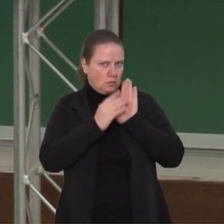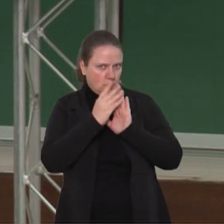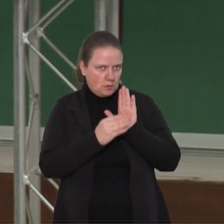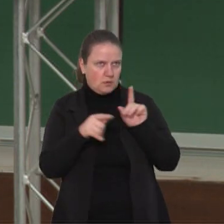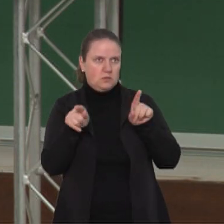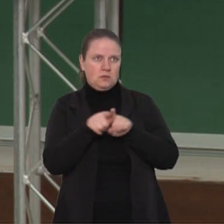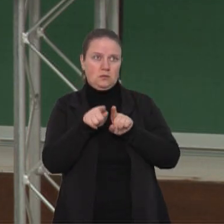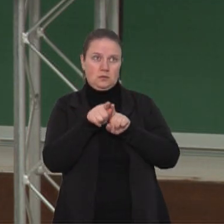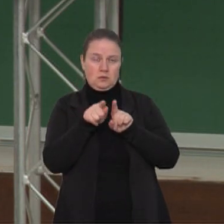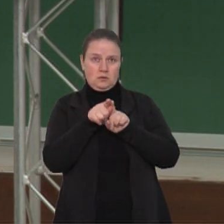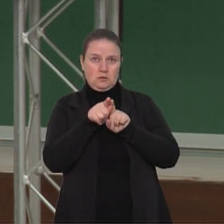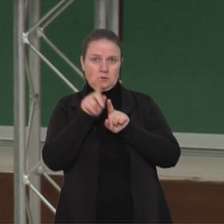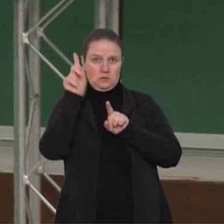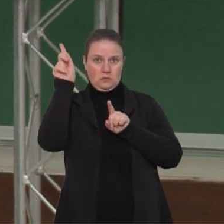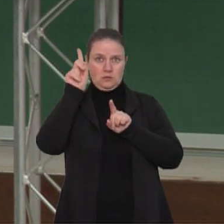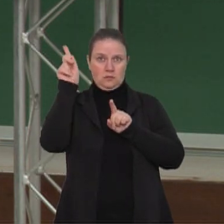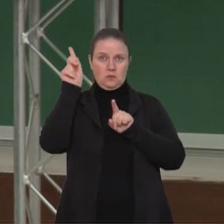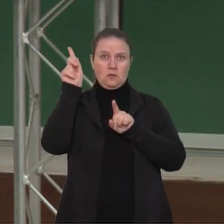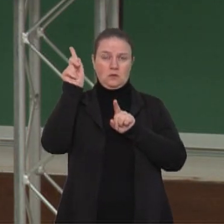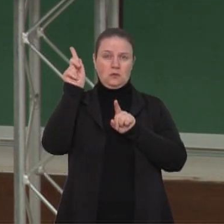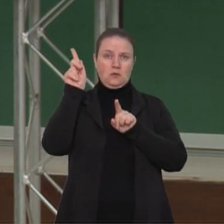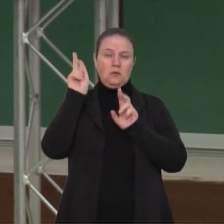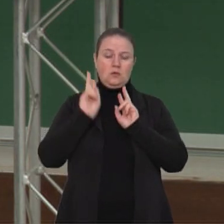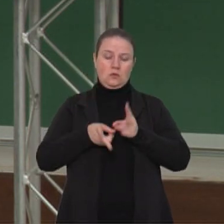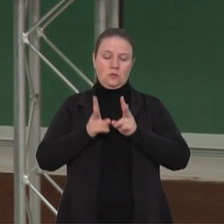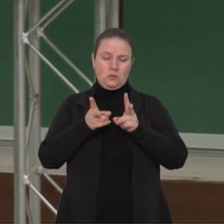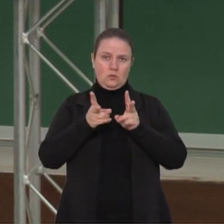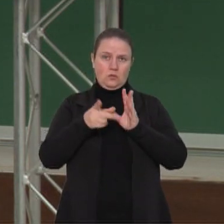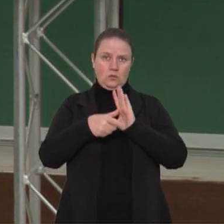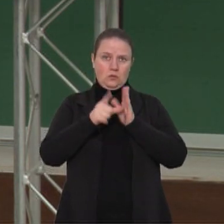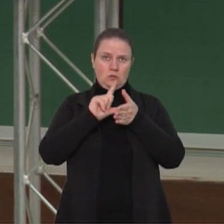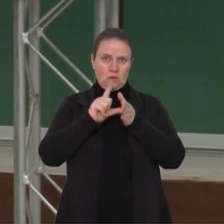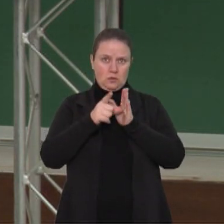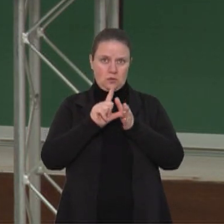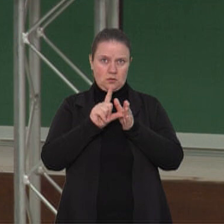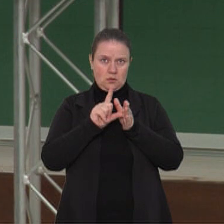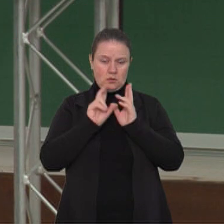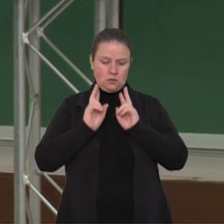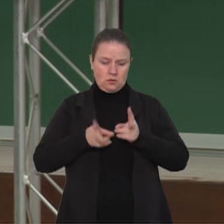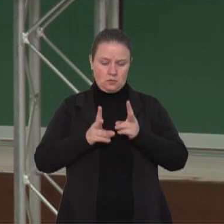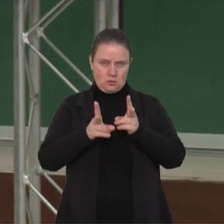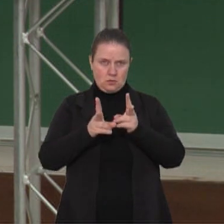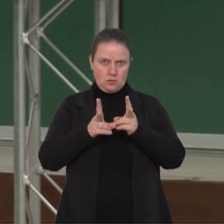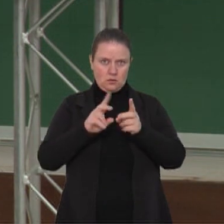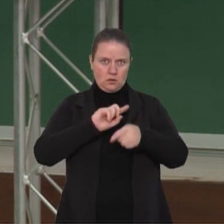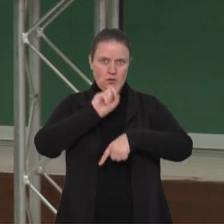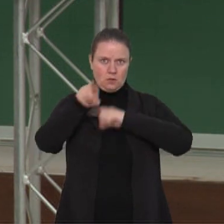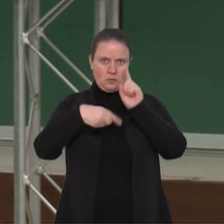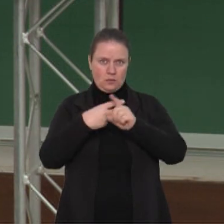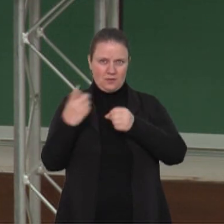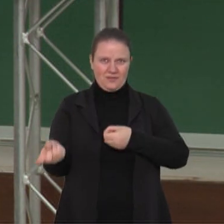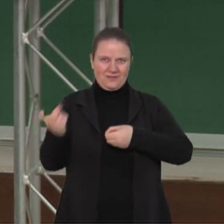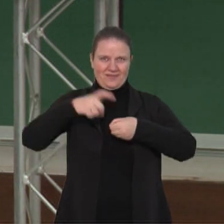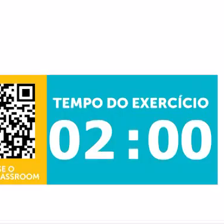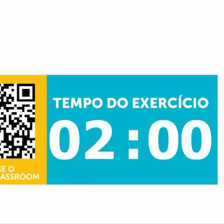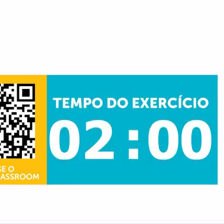também. Ele é continuação do que vocês anotaram antes. E daqui a pouquinho eu volto, tudo